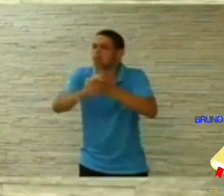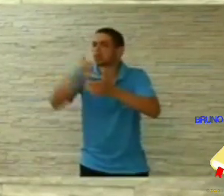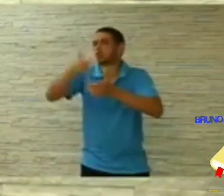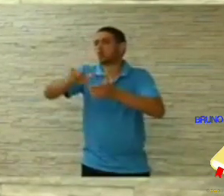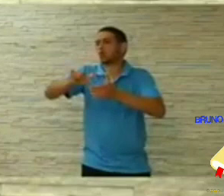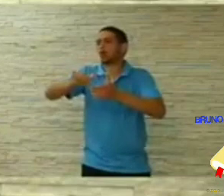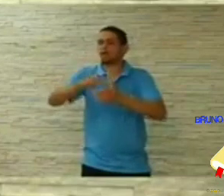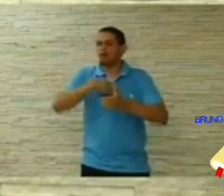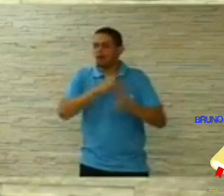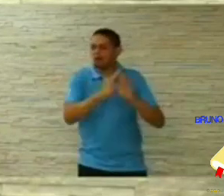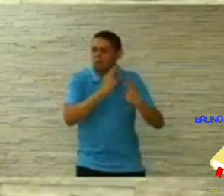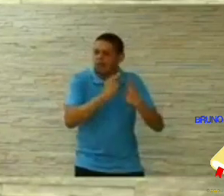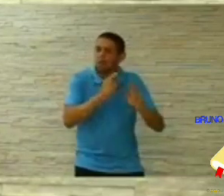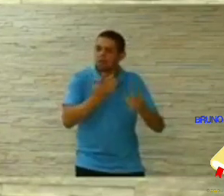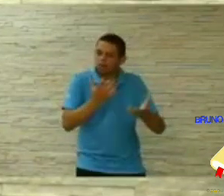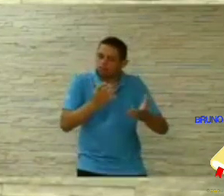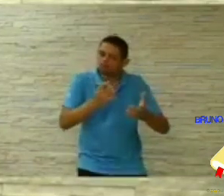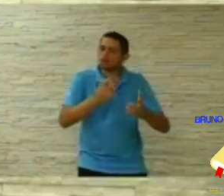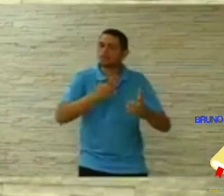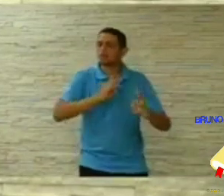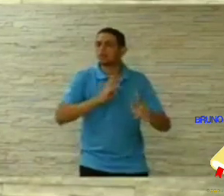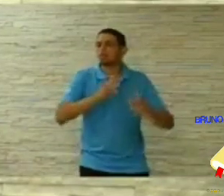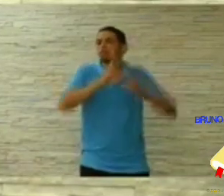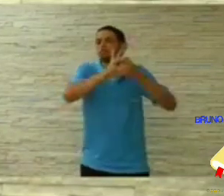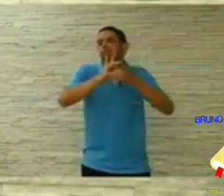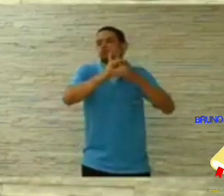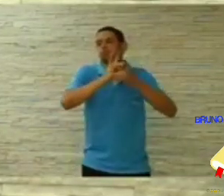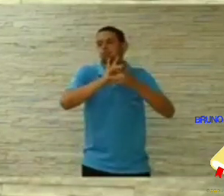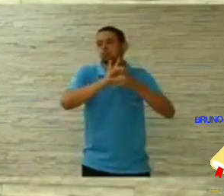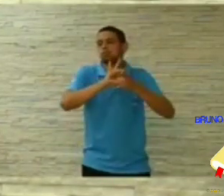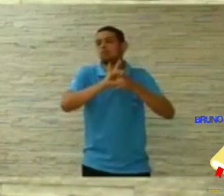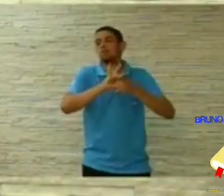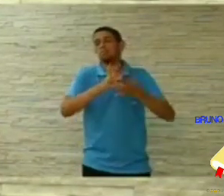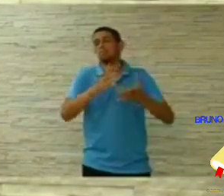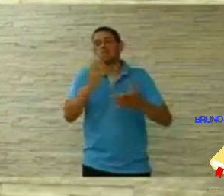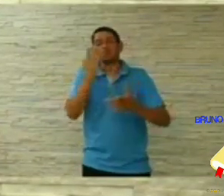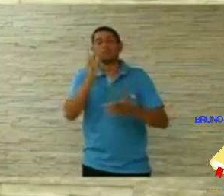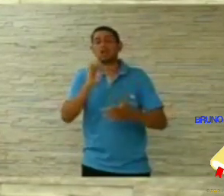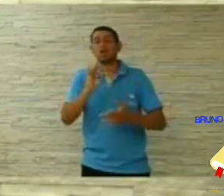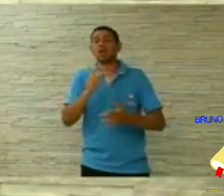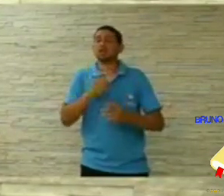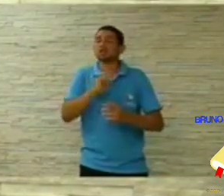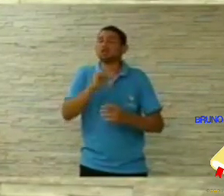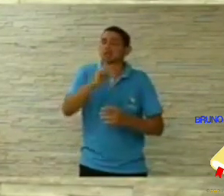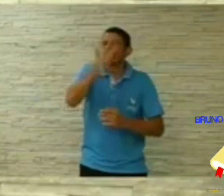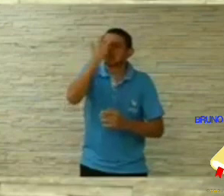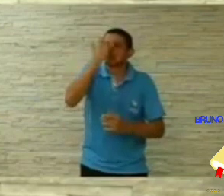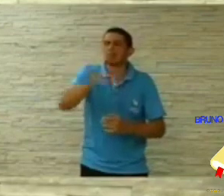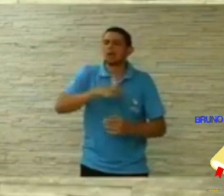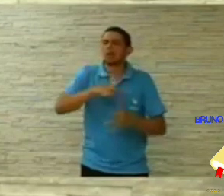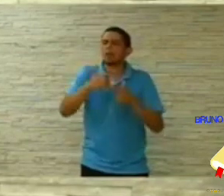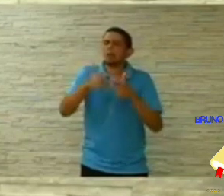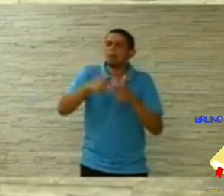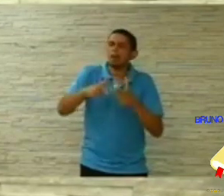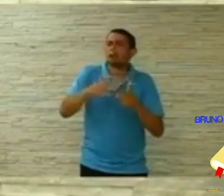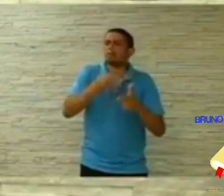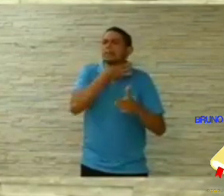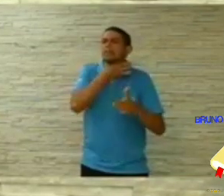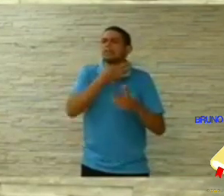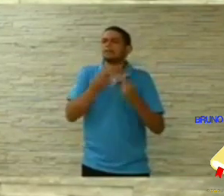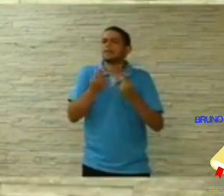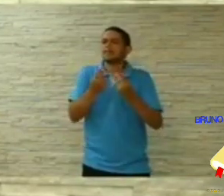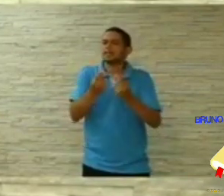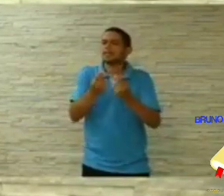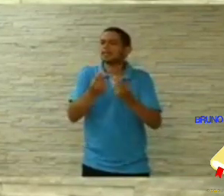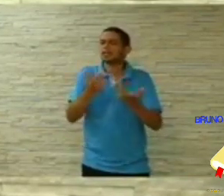Talvez alguém esteja passando por uma crise financeira muito grande, que não consegue se livrar dela. Ajuda-os,